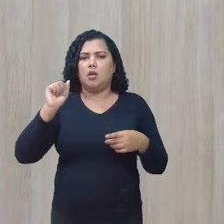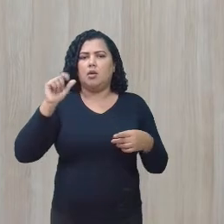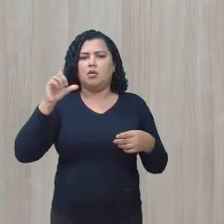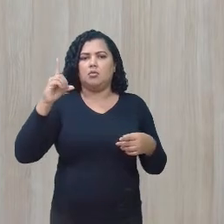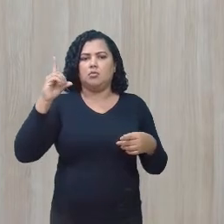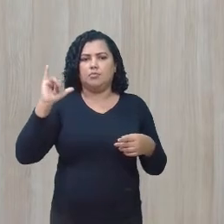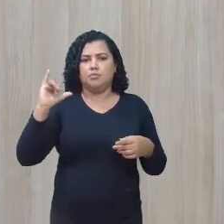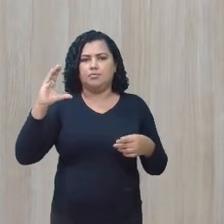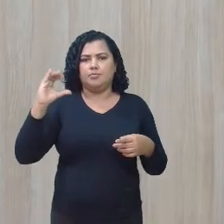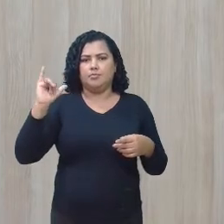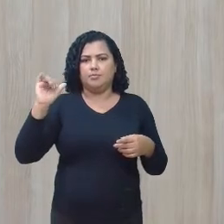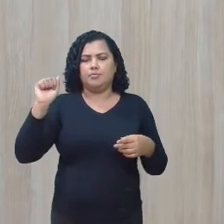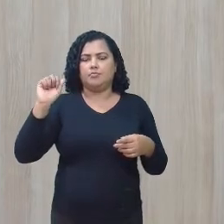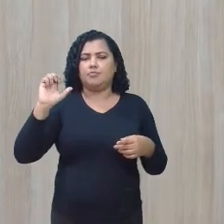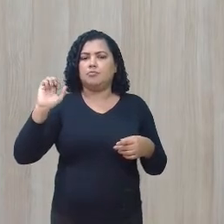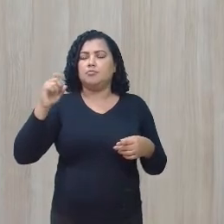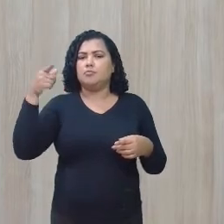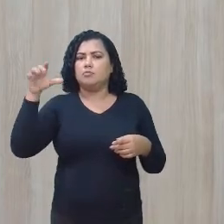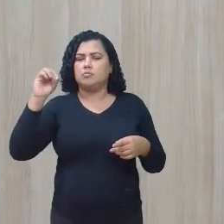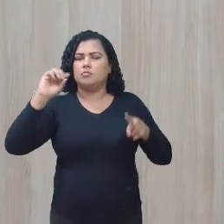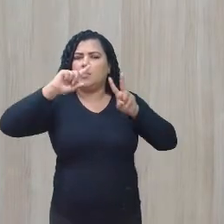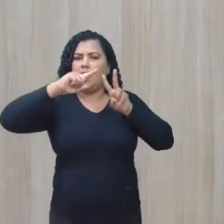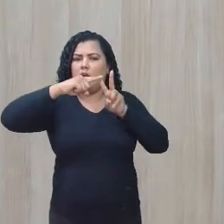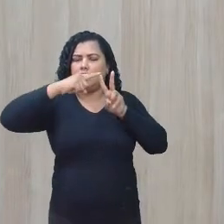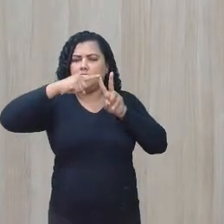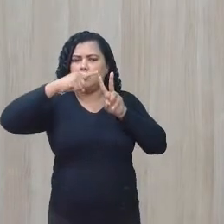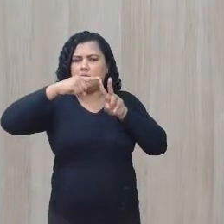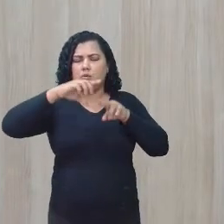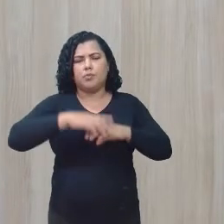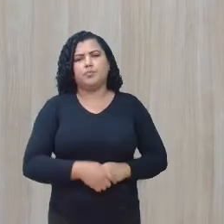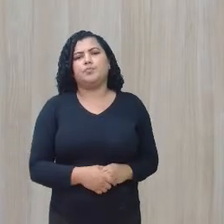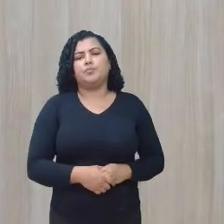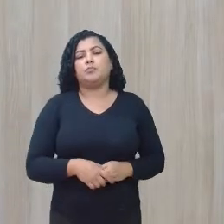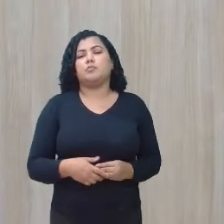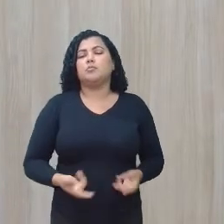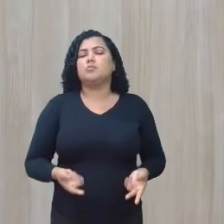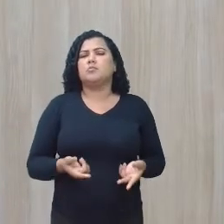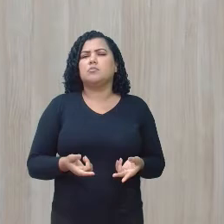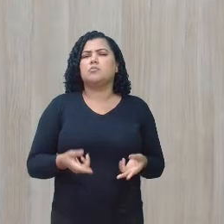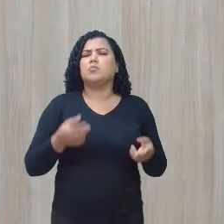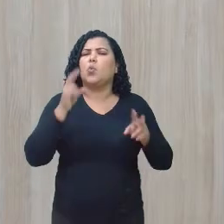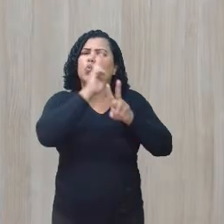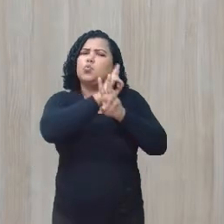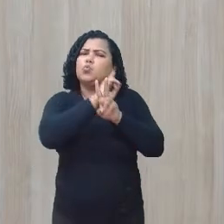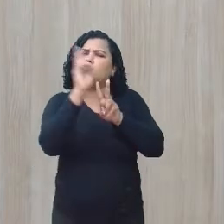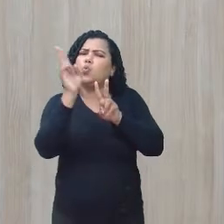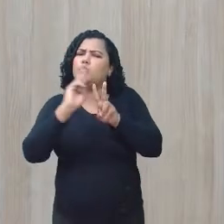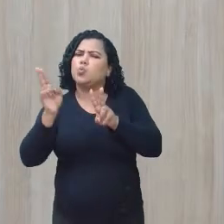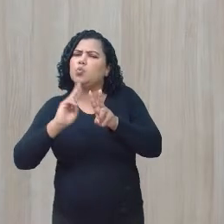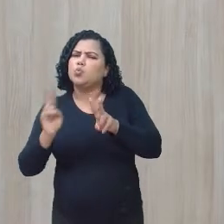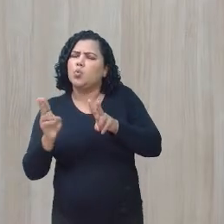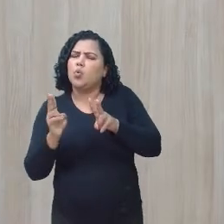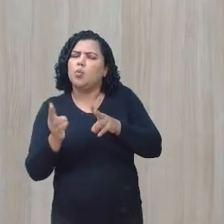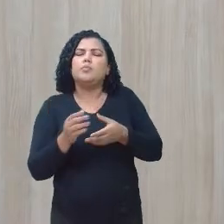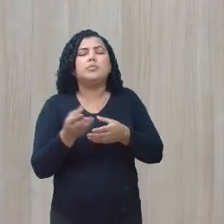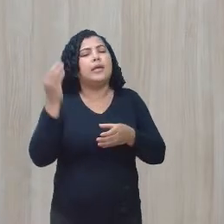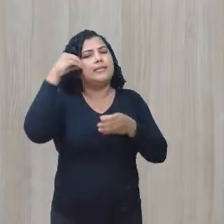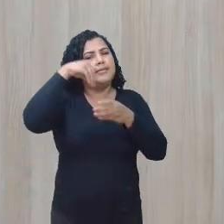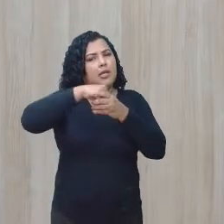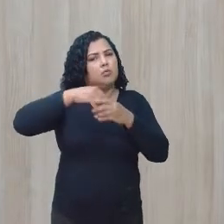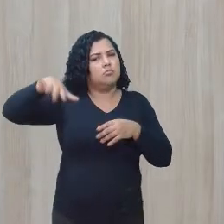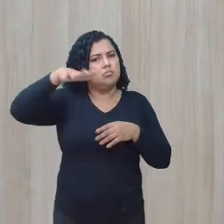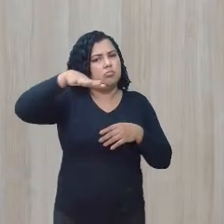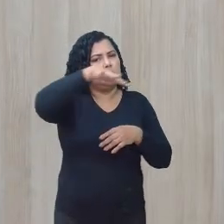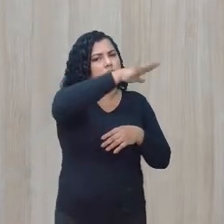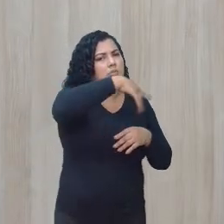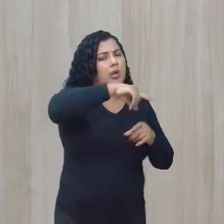Os nomes, muitas vezes, você vai perceber que esses nomes, eles aparecem na radiciação e na potenciação, só que não